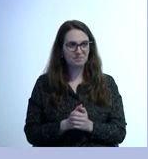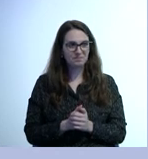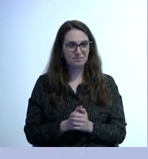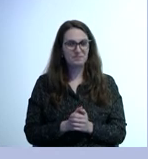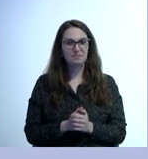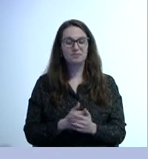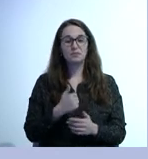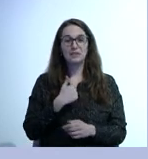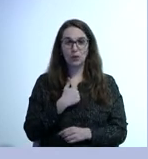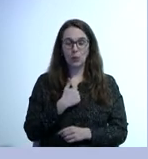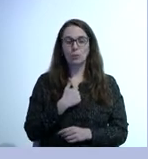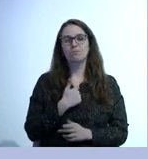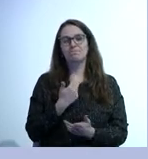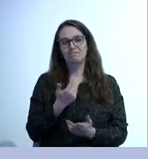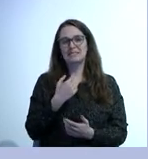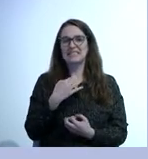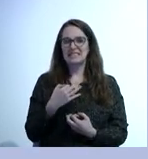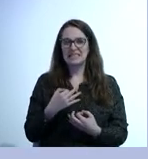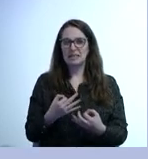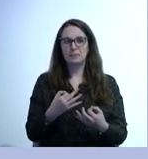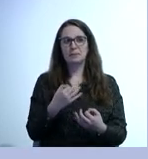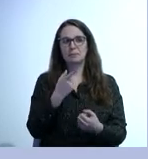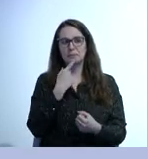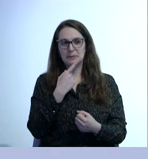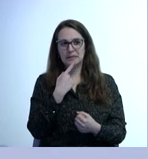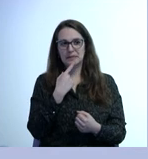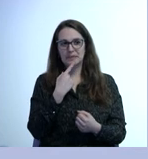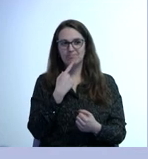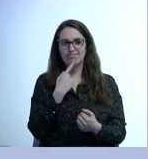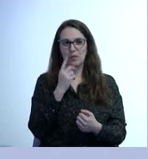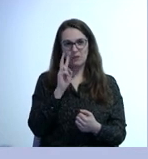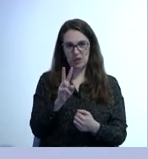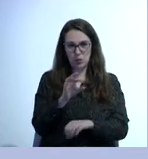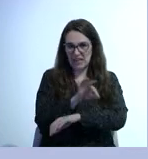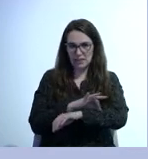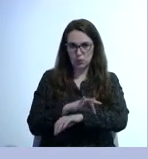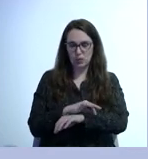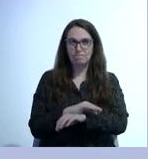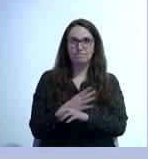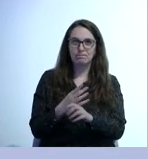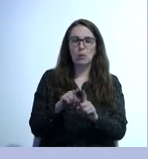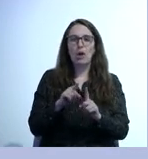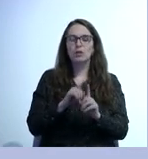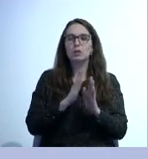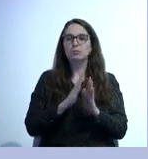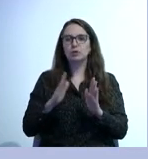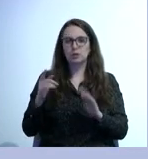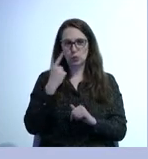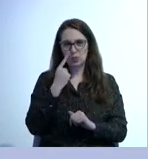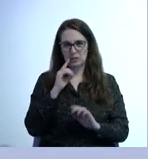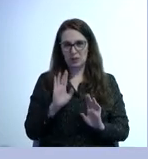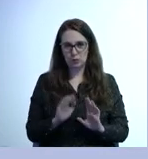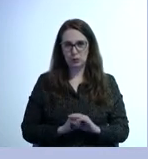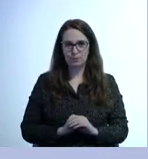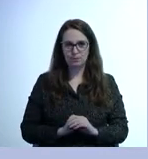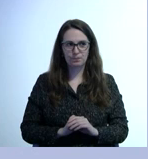Eu sempre entendi a arquitetura como um processo de conhecimento. Um processo